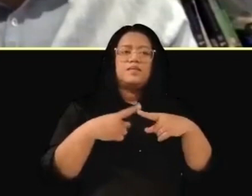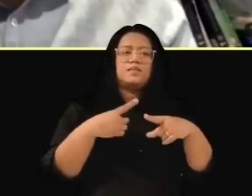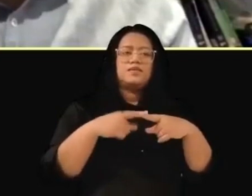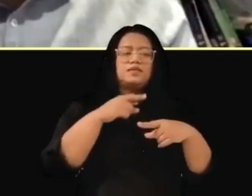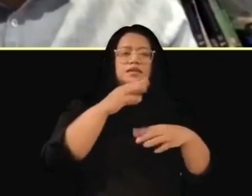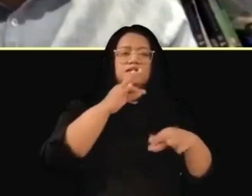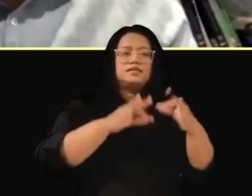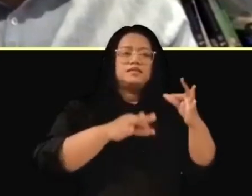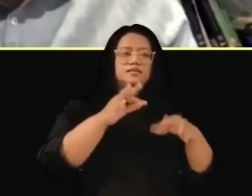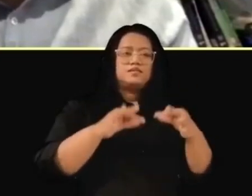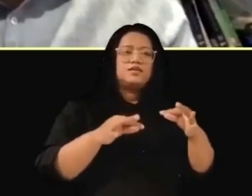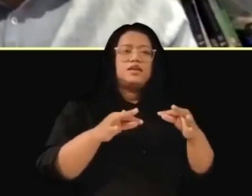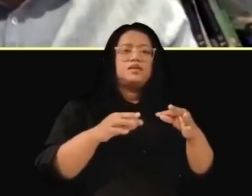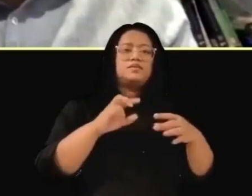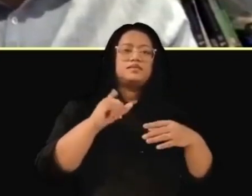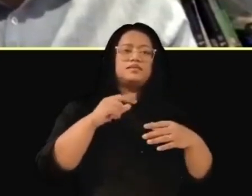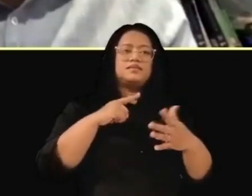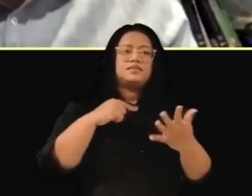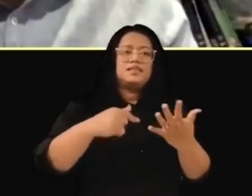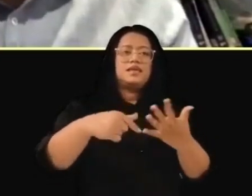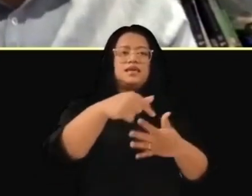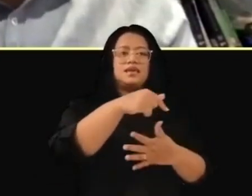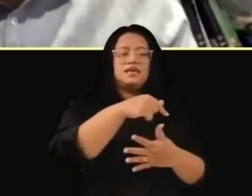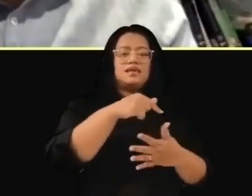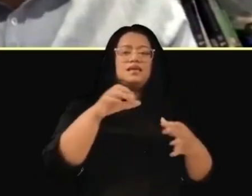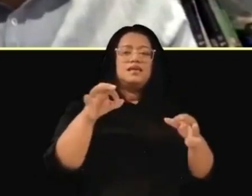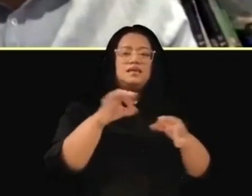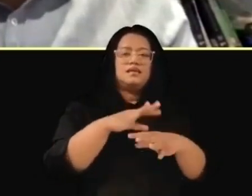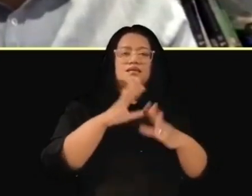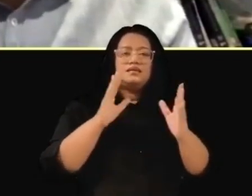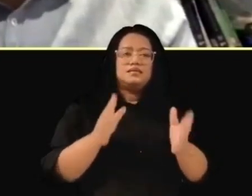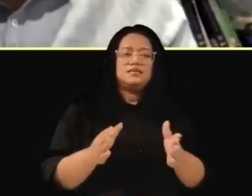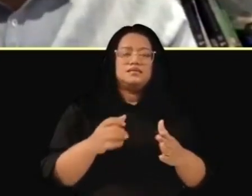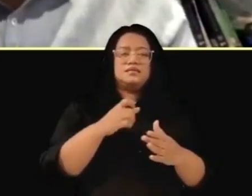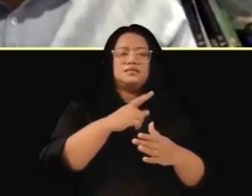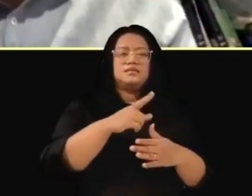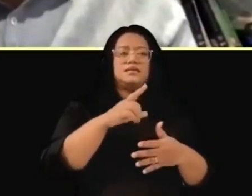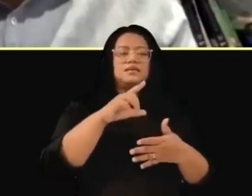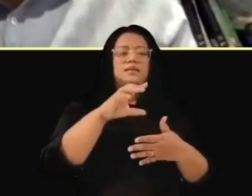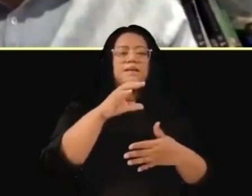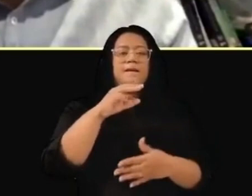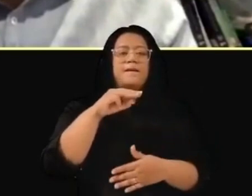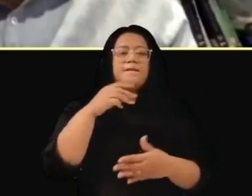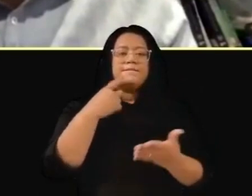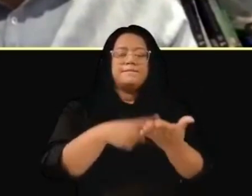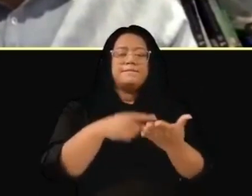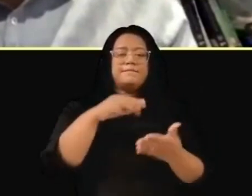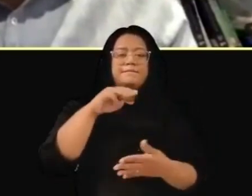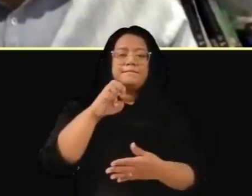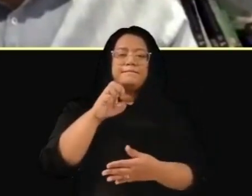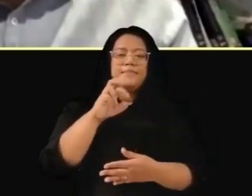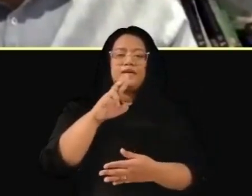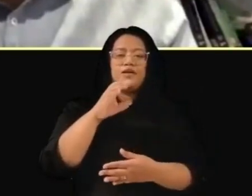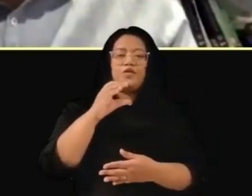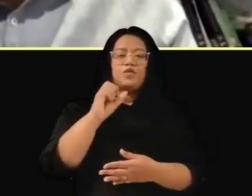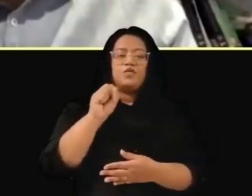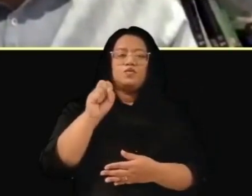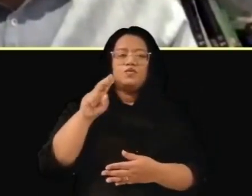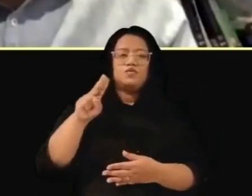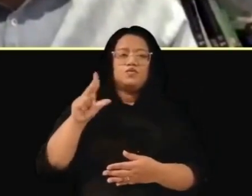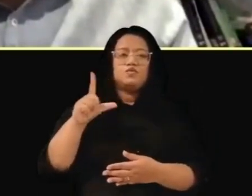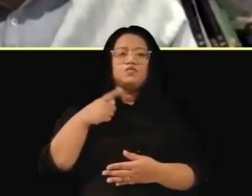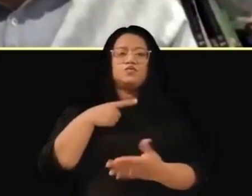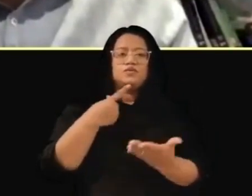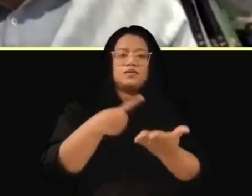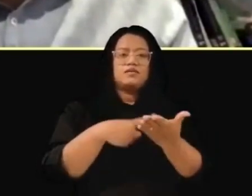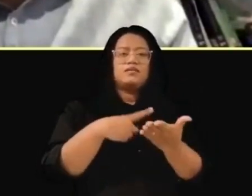temos instrumentos internos, né? O próprio Mercosul prevê a reunião do ministro, etc. Então, eu diria, doutora, que temos sim alguns instrumentos que